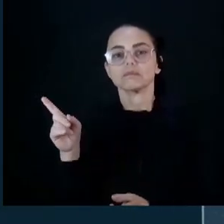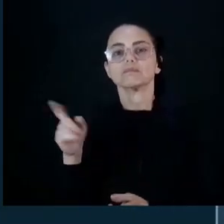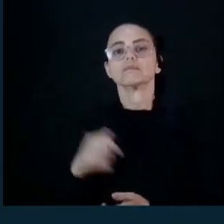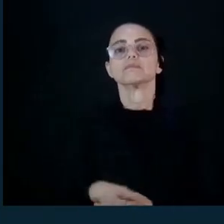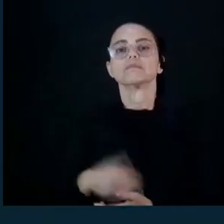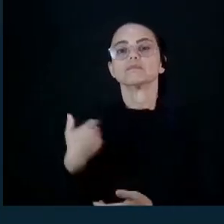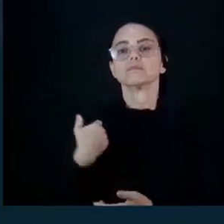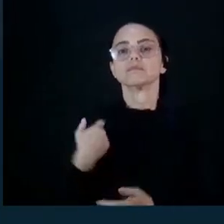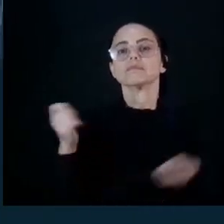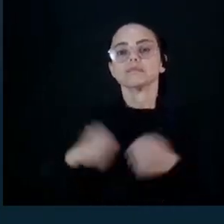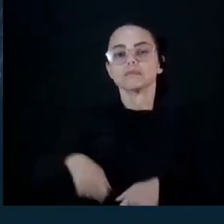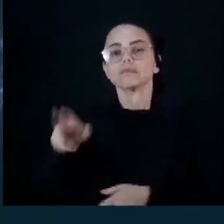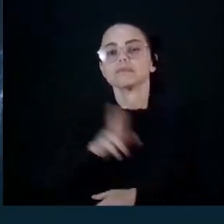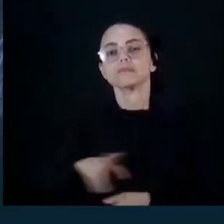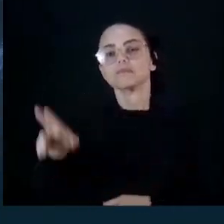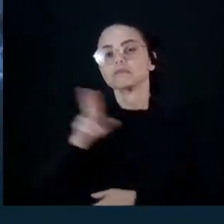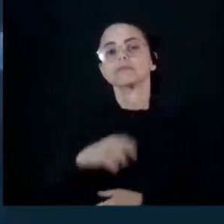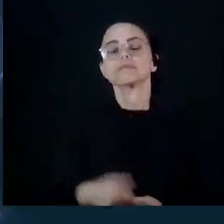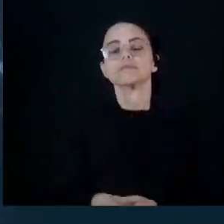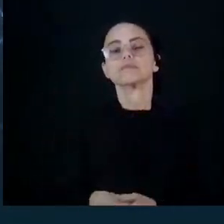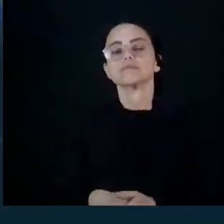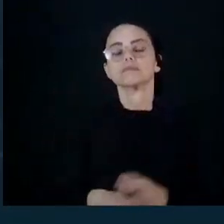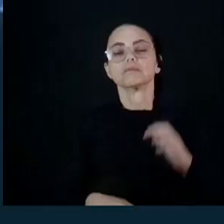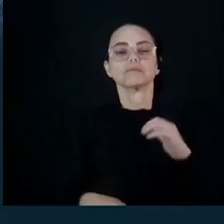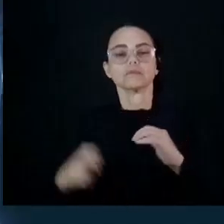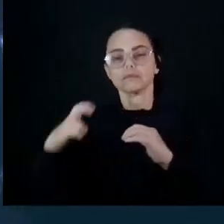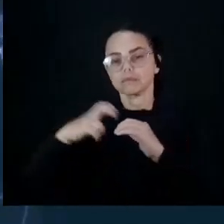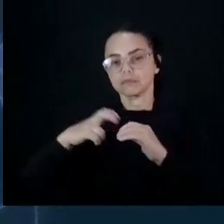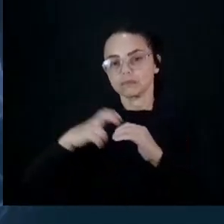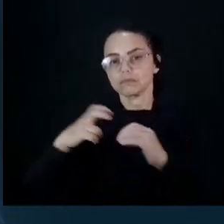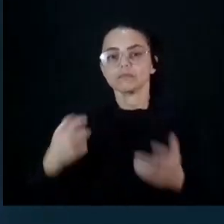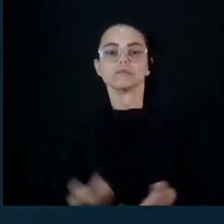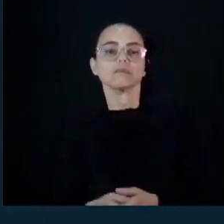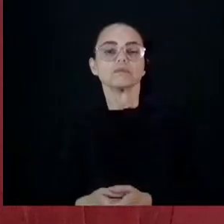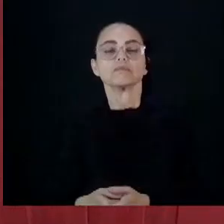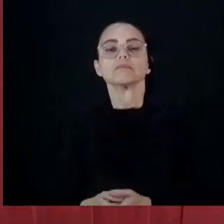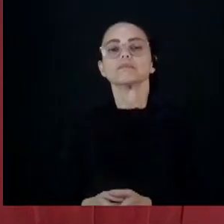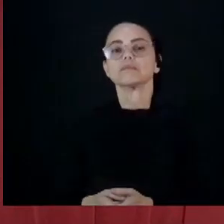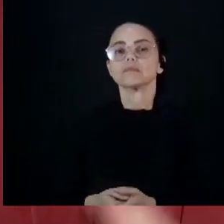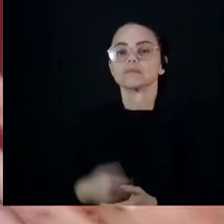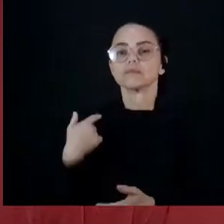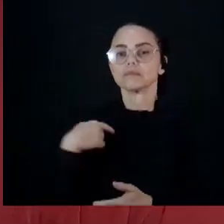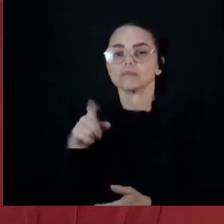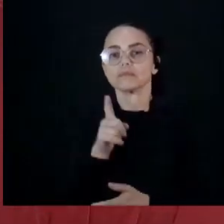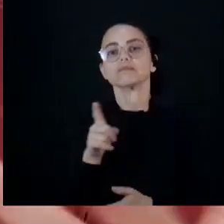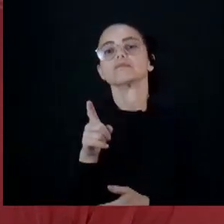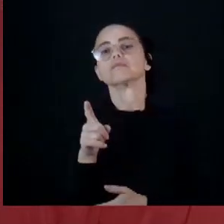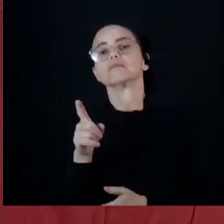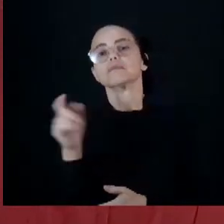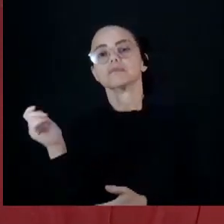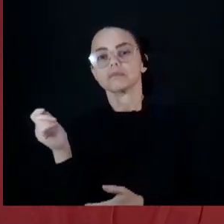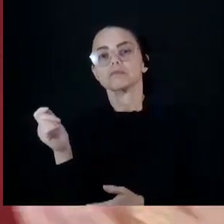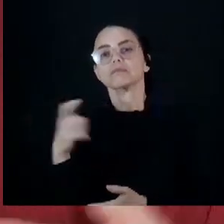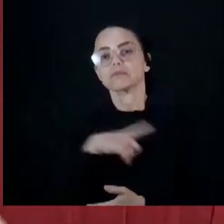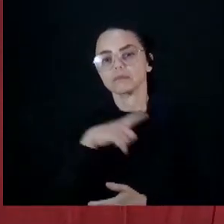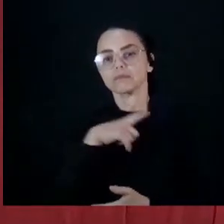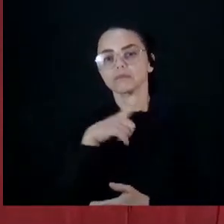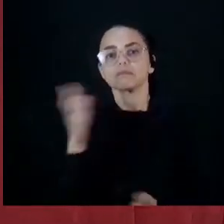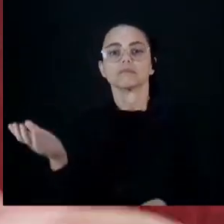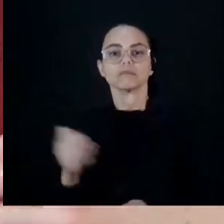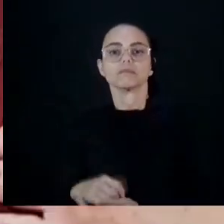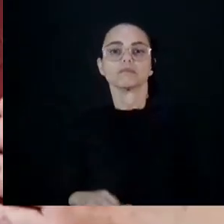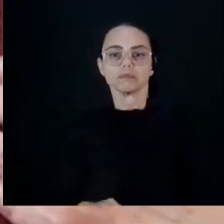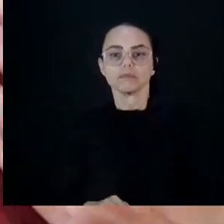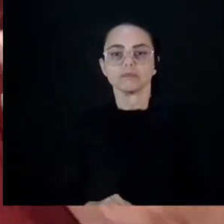ser o ChatGPT, pode ser o Gemini. E esses sistemas, eles facilitam a